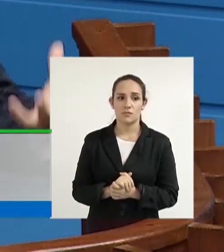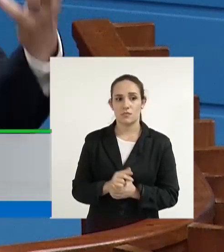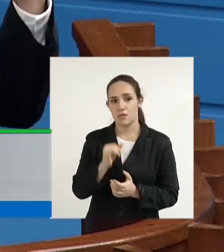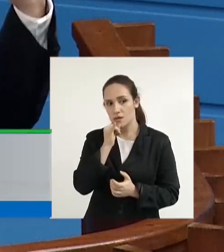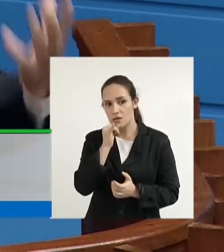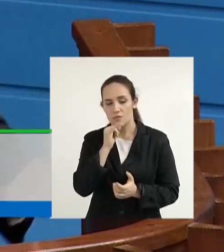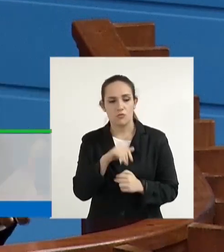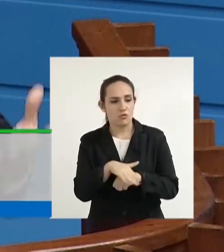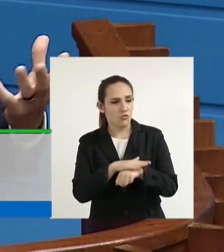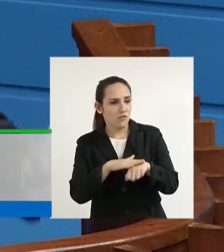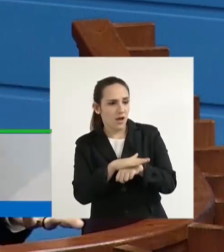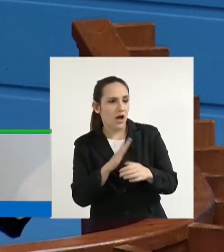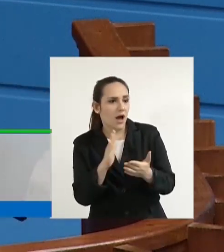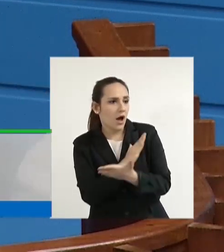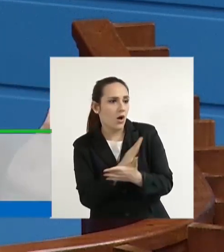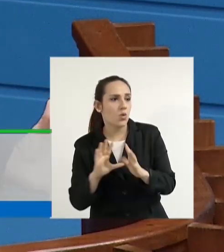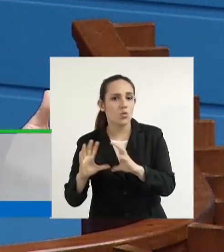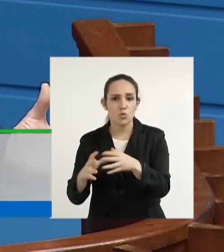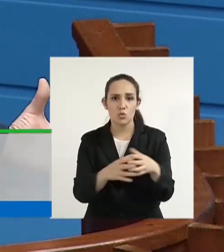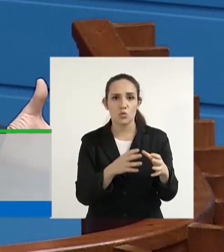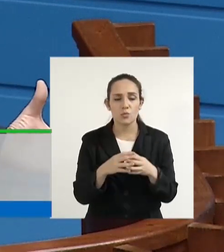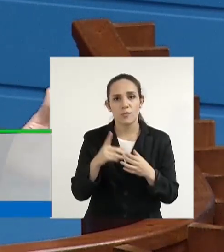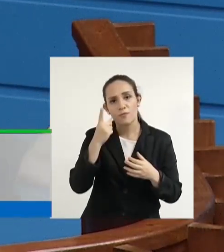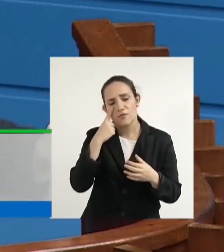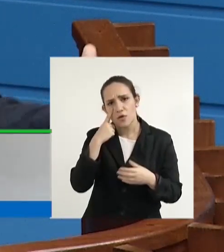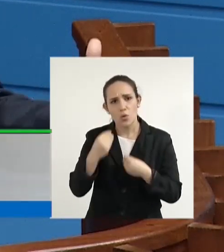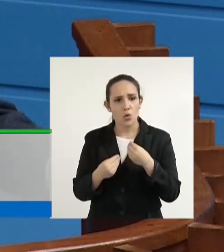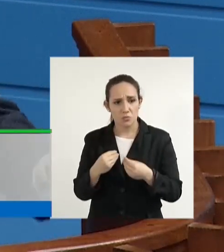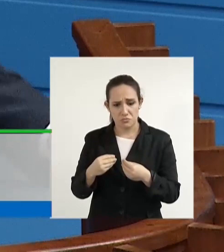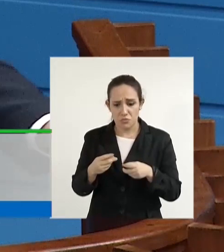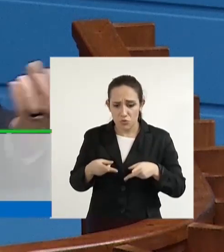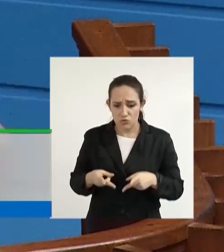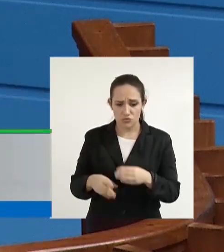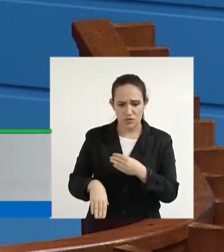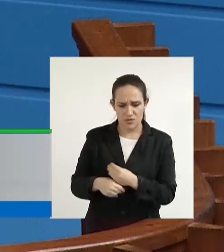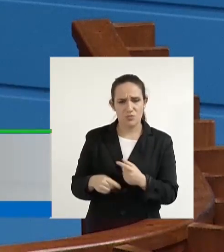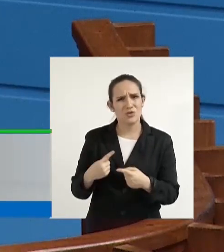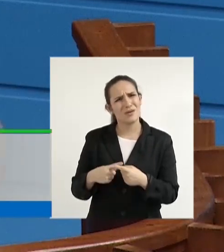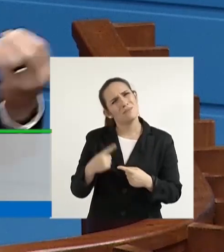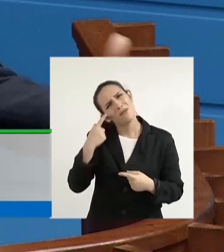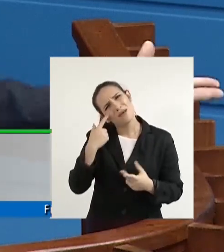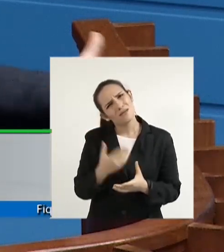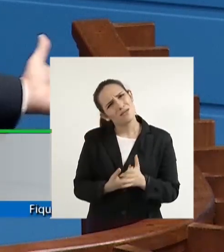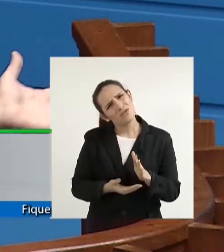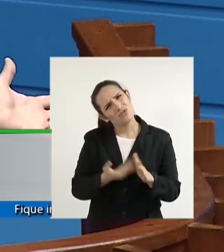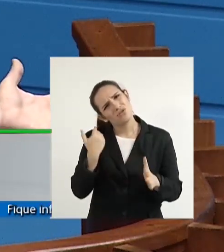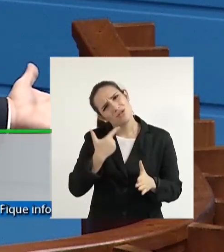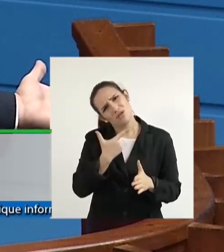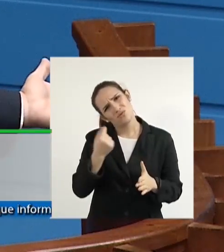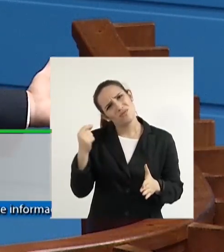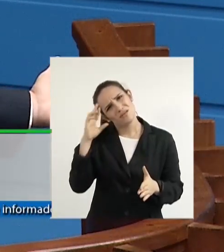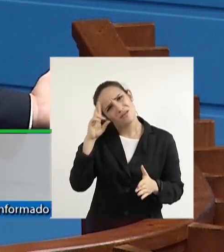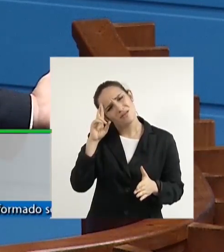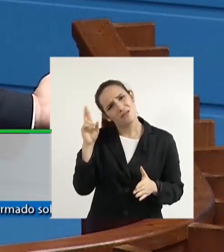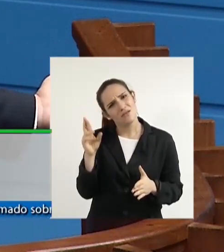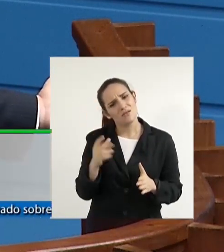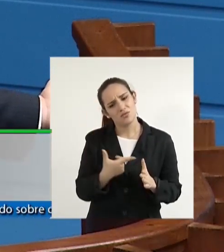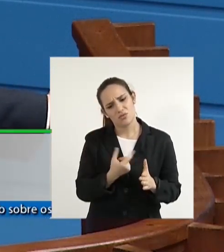algumas categorias, né, a questão do abono, né? Você tirar R$200 de quem ganha R$1.000,